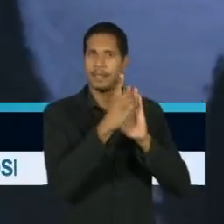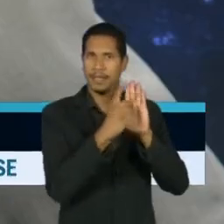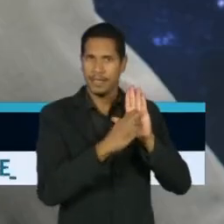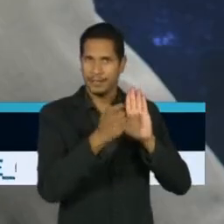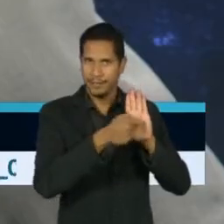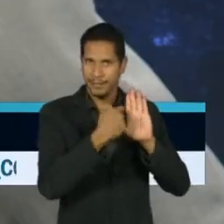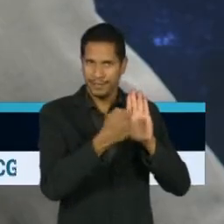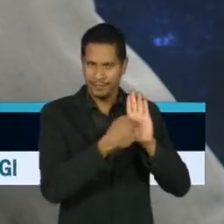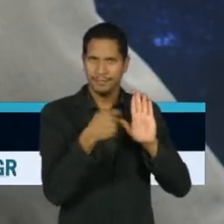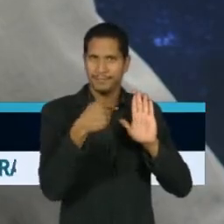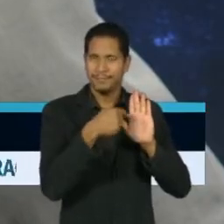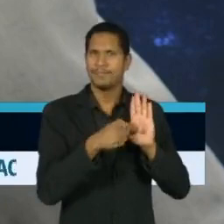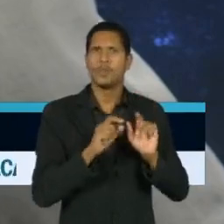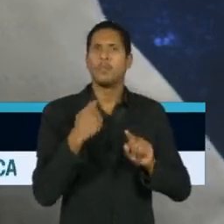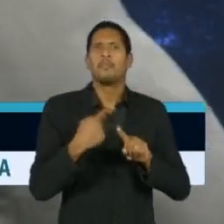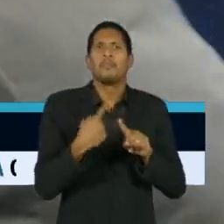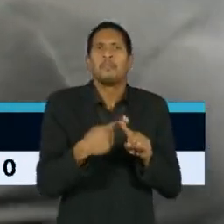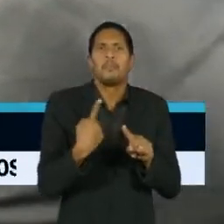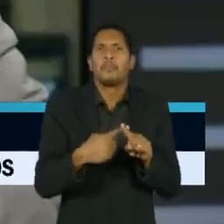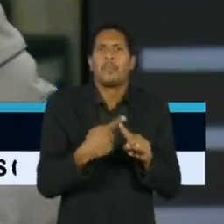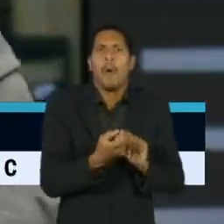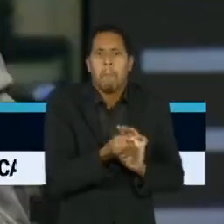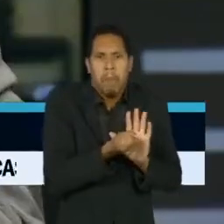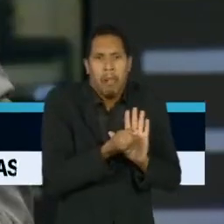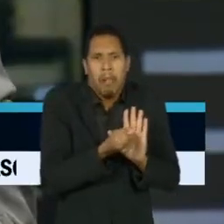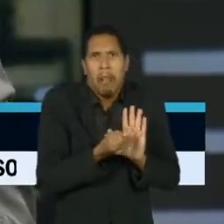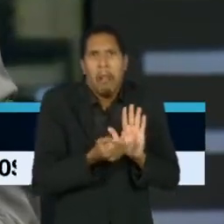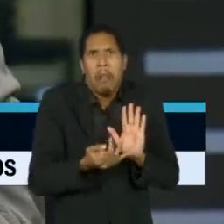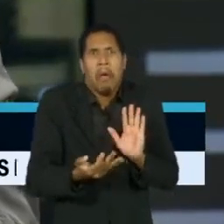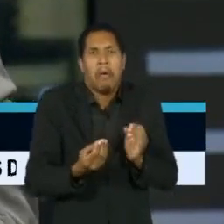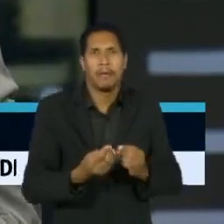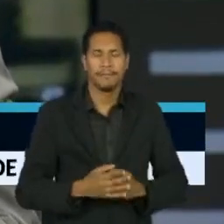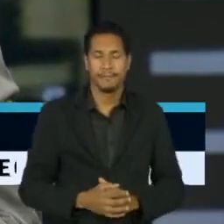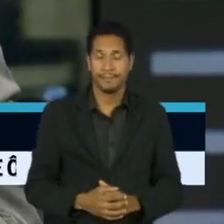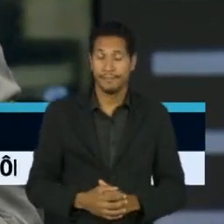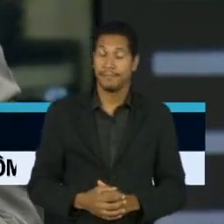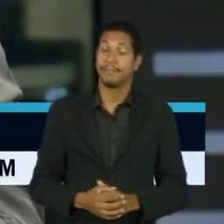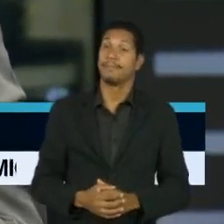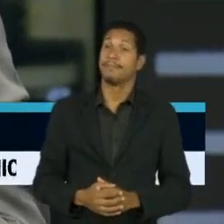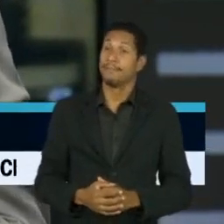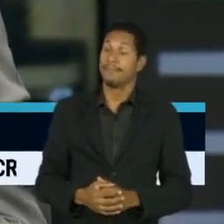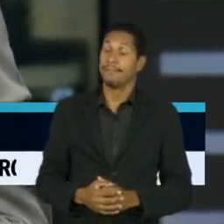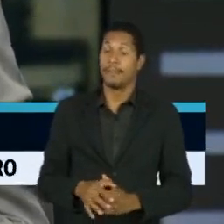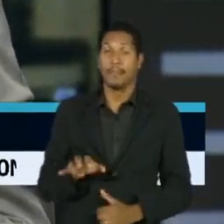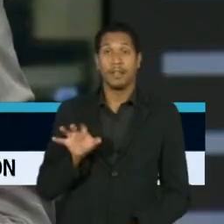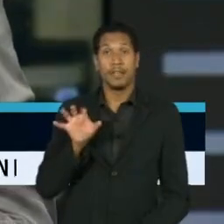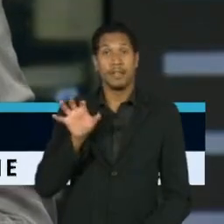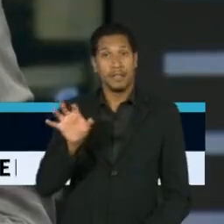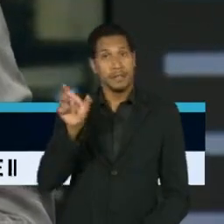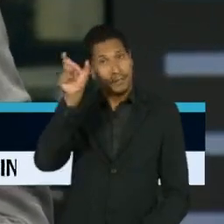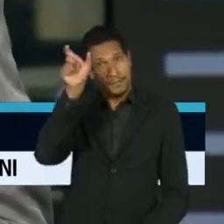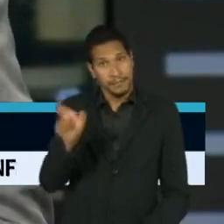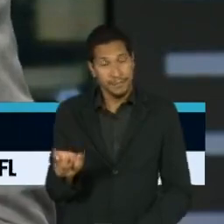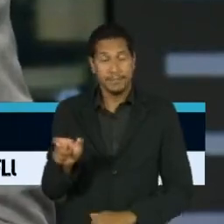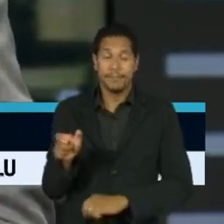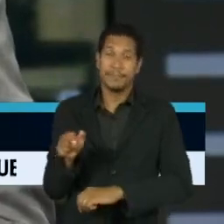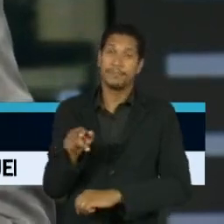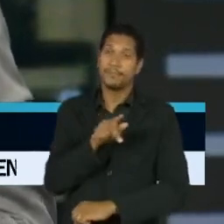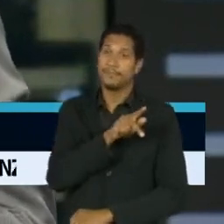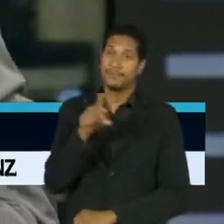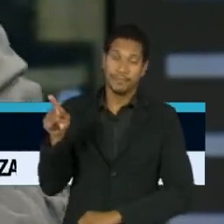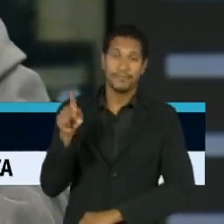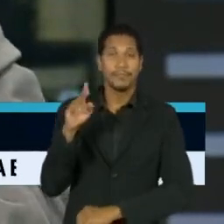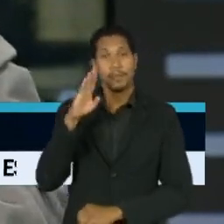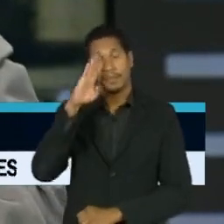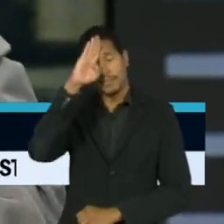com Dell o que Que motivo essa quantidade toda de um decreto eu acho que tá dentro do da postura dele bastante Como dizia